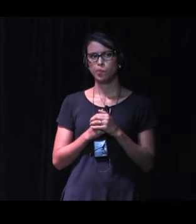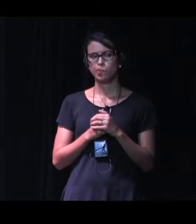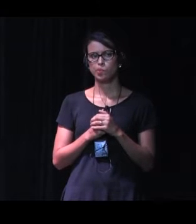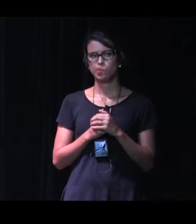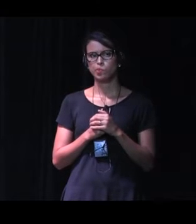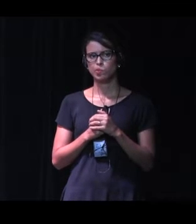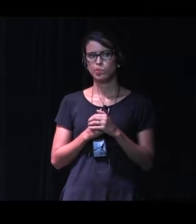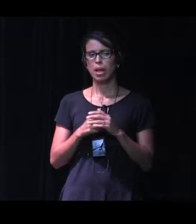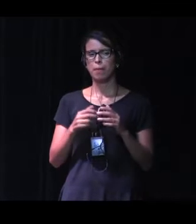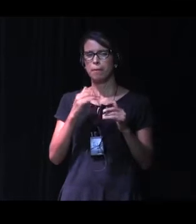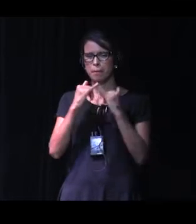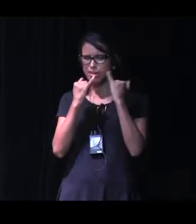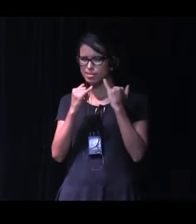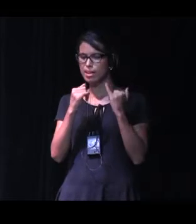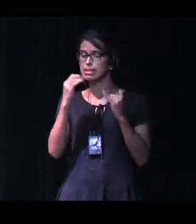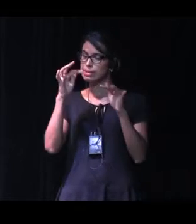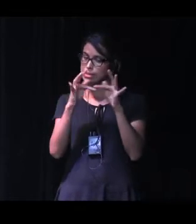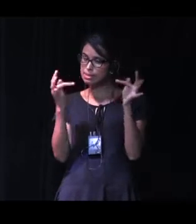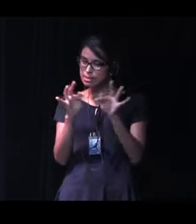E outra discussão